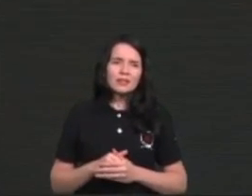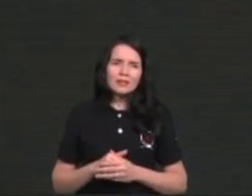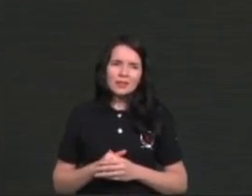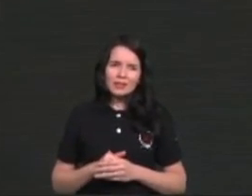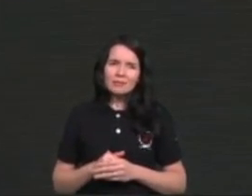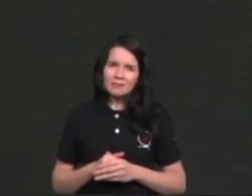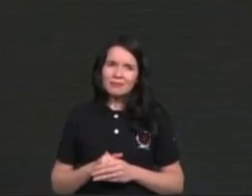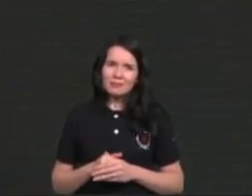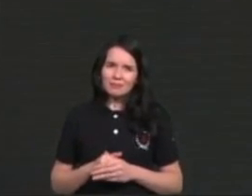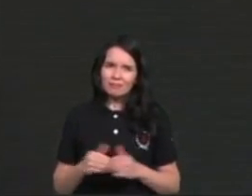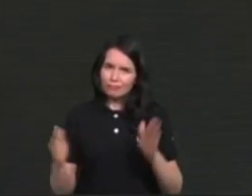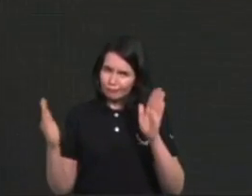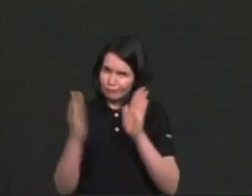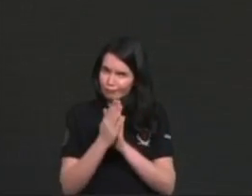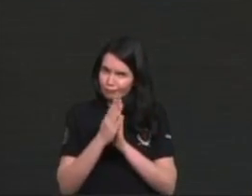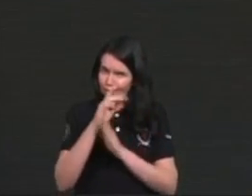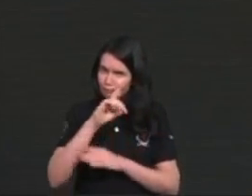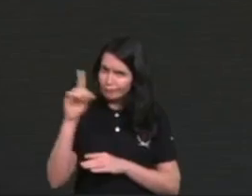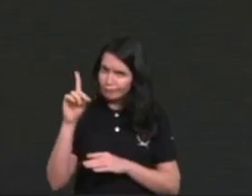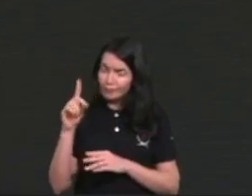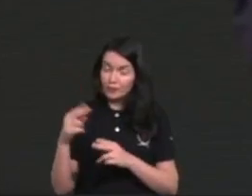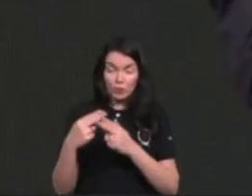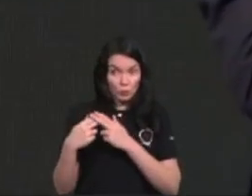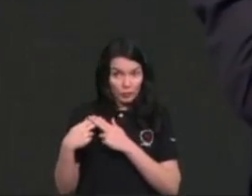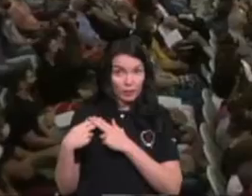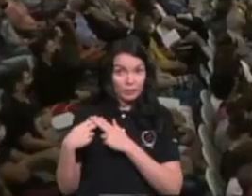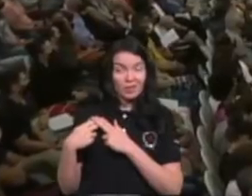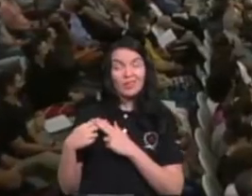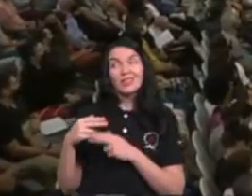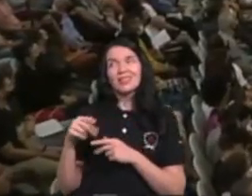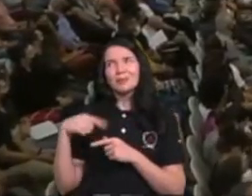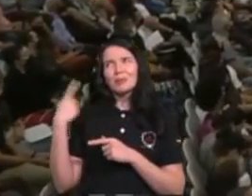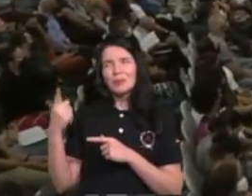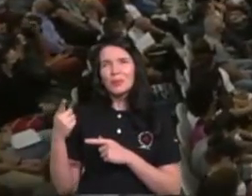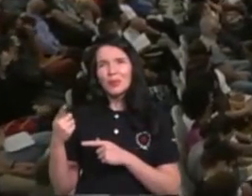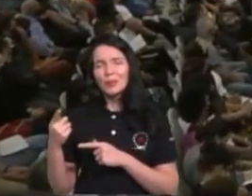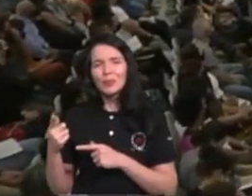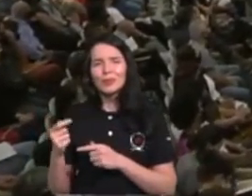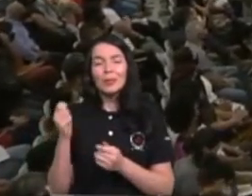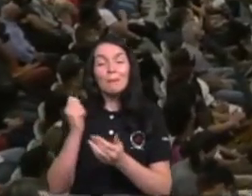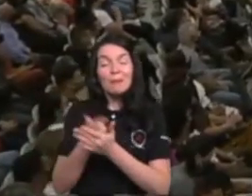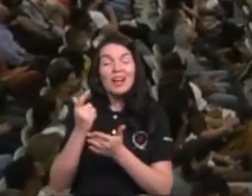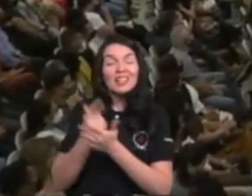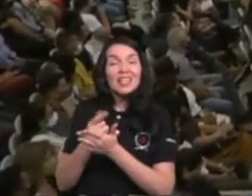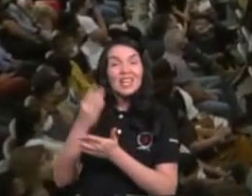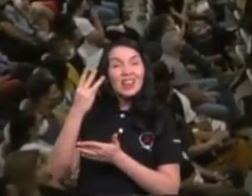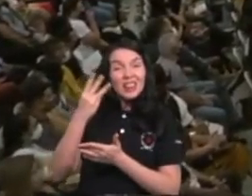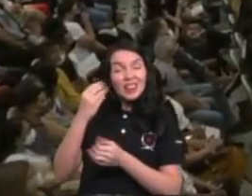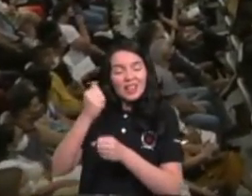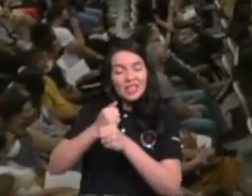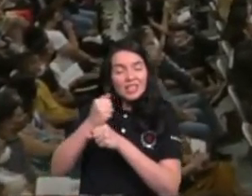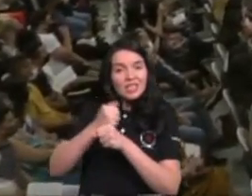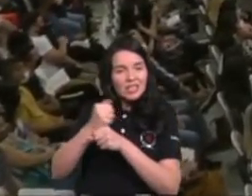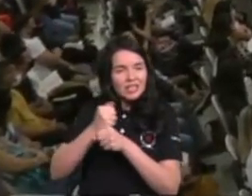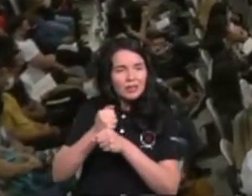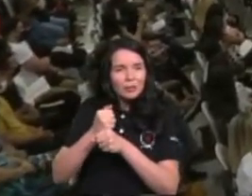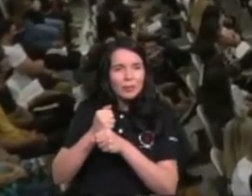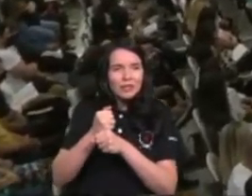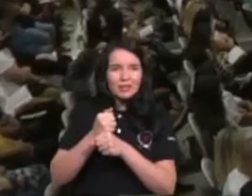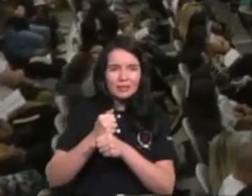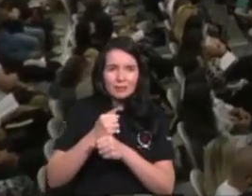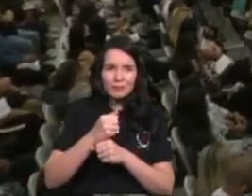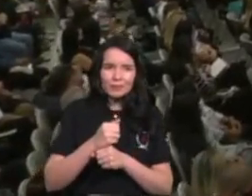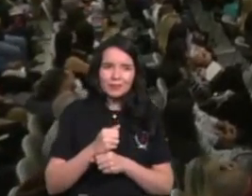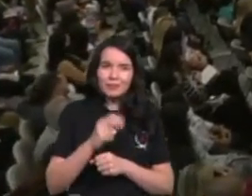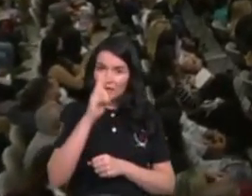que é responsável não porque depois eu já contratei já deixei pago três anos de missa